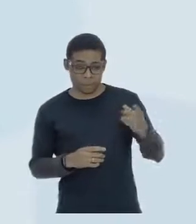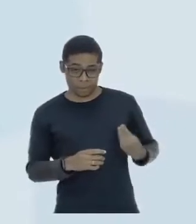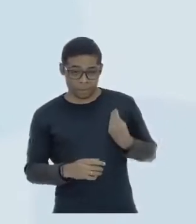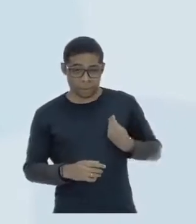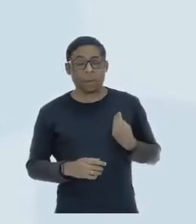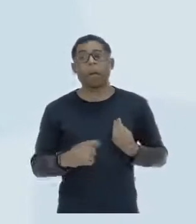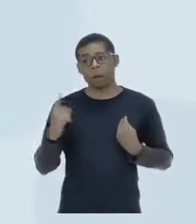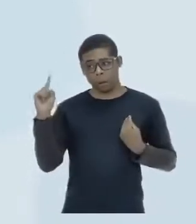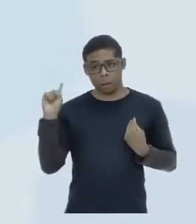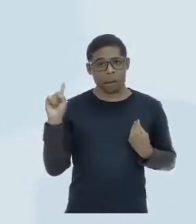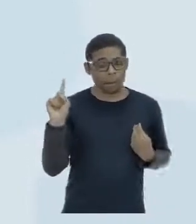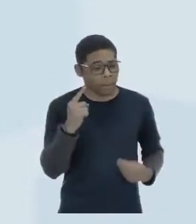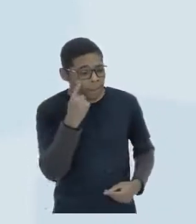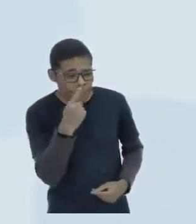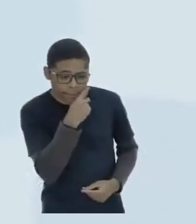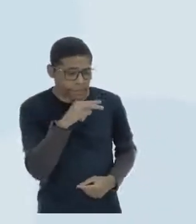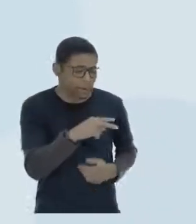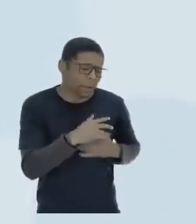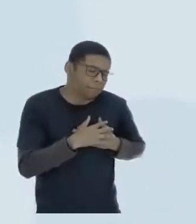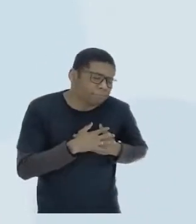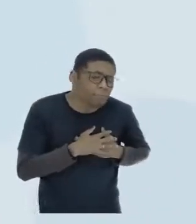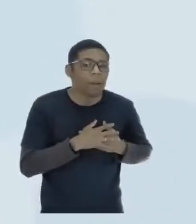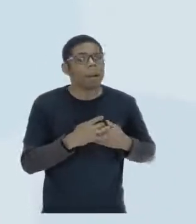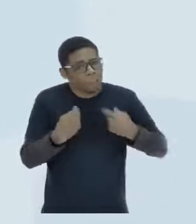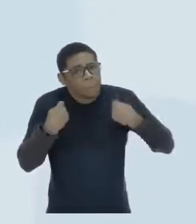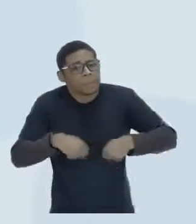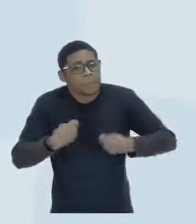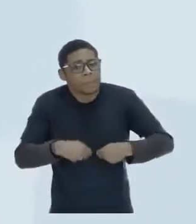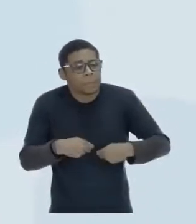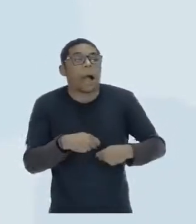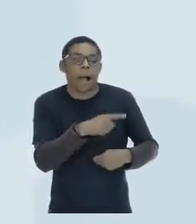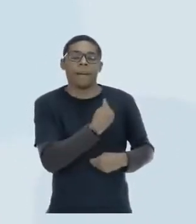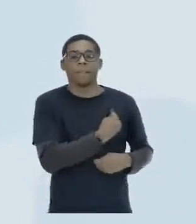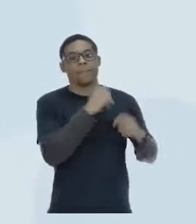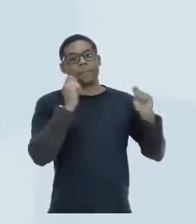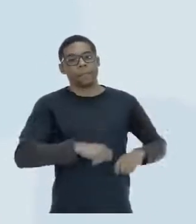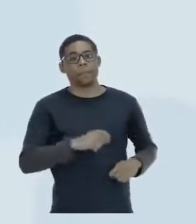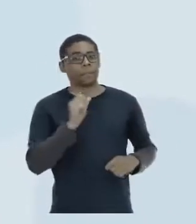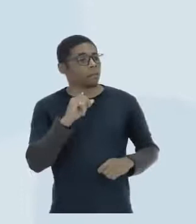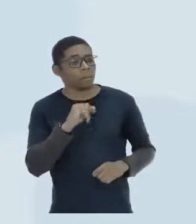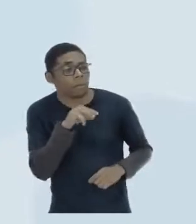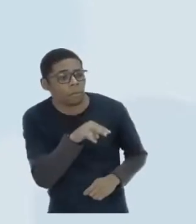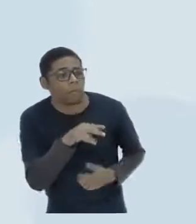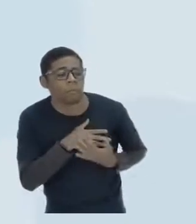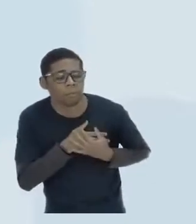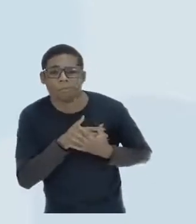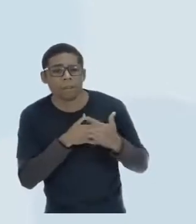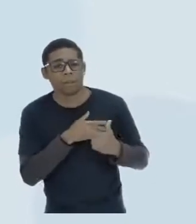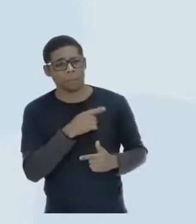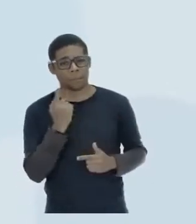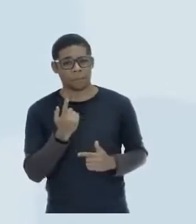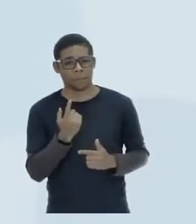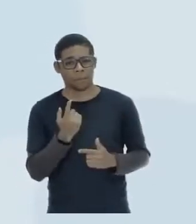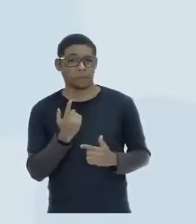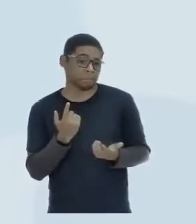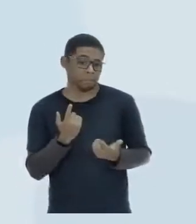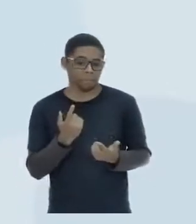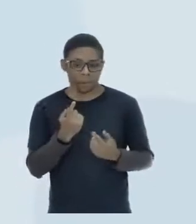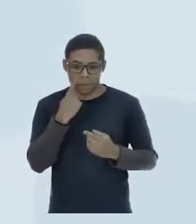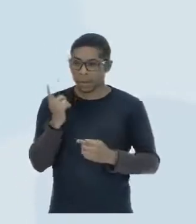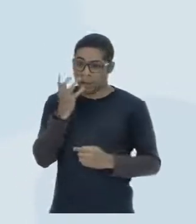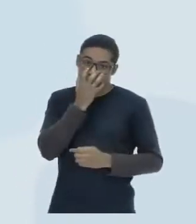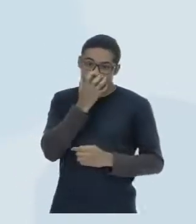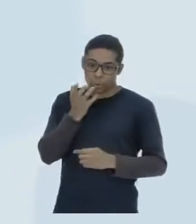aí a tela, você tem imagem, o texto, a imagem é um texto. Exato. Tem um cachorro na calçada, né? Acho que é uma